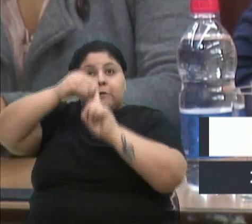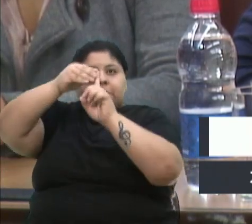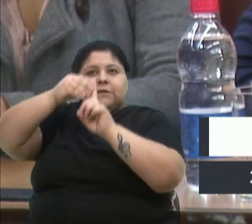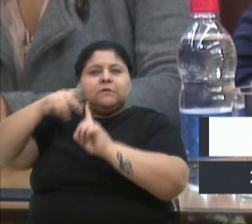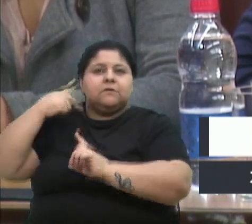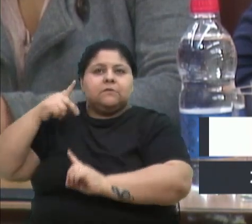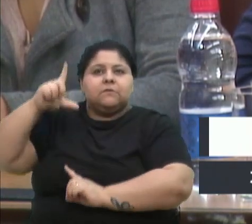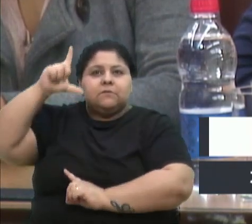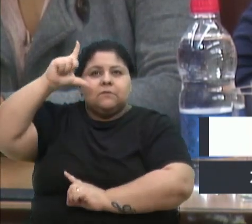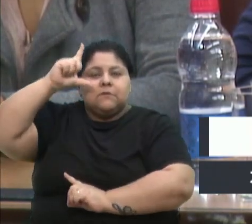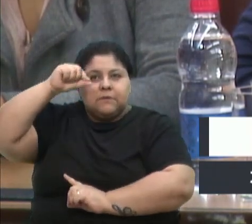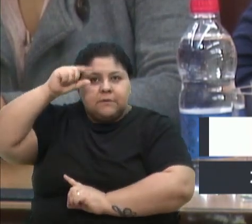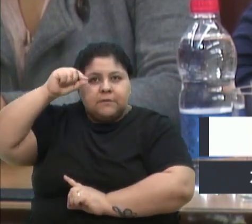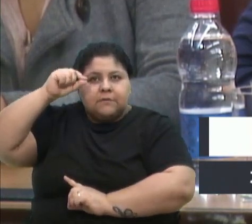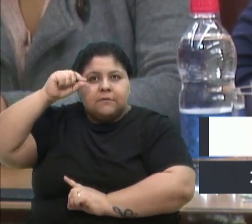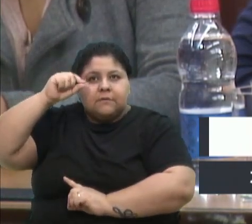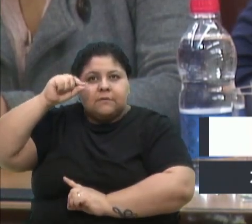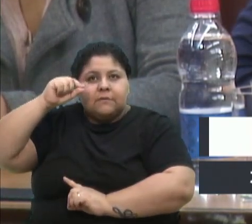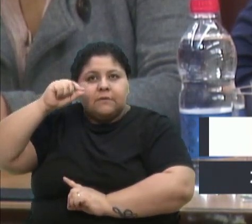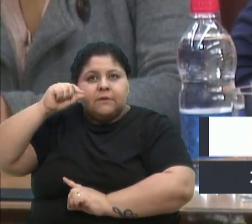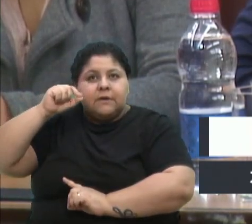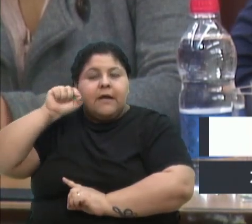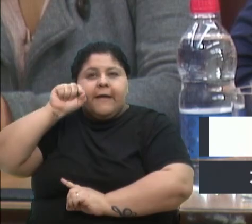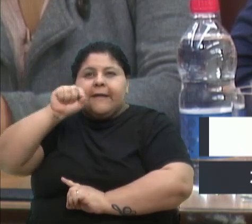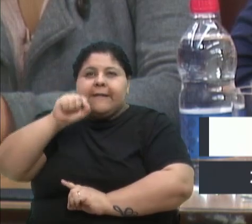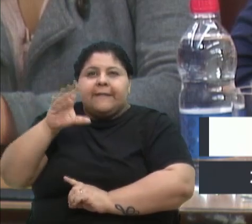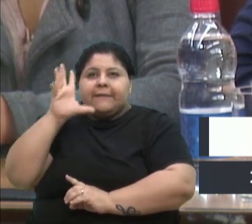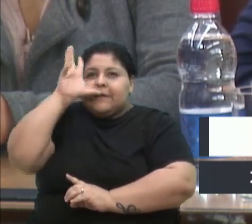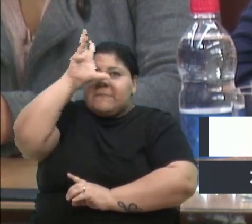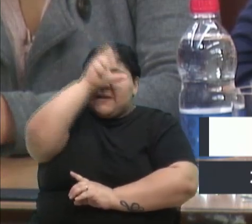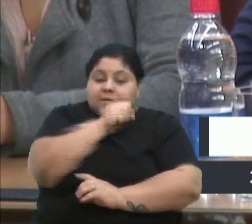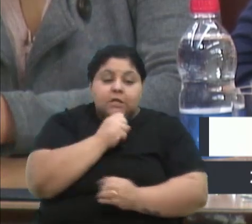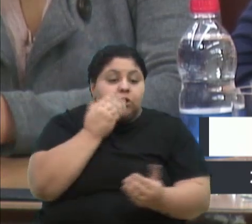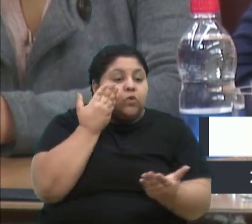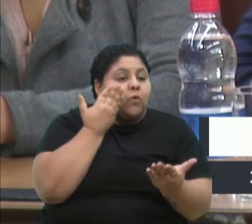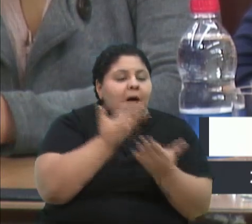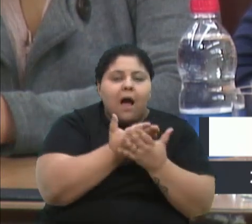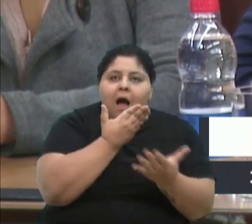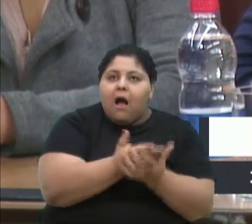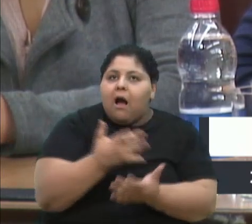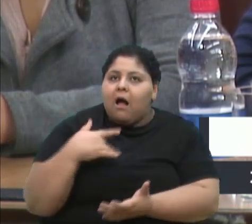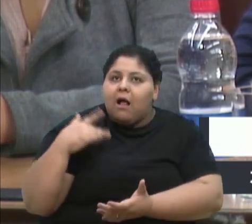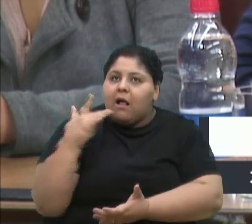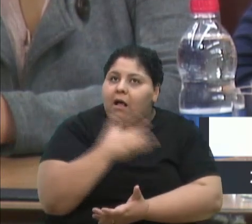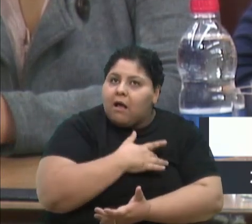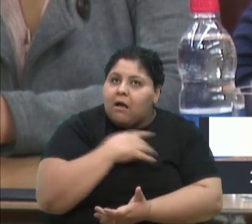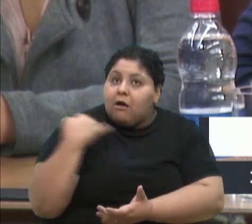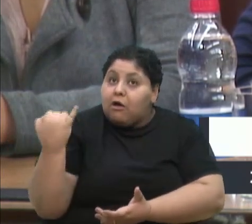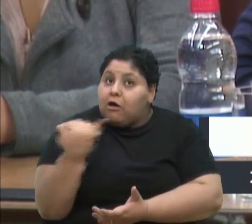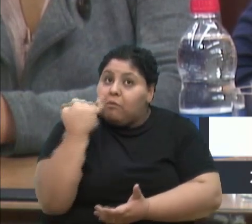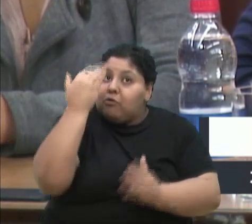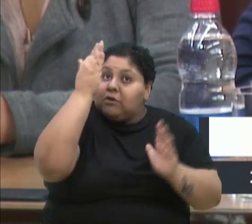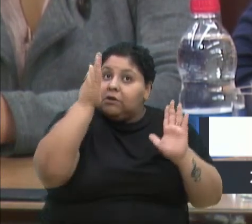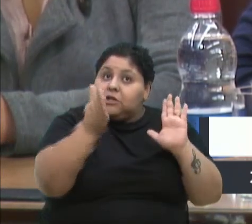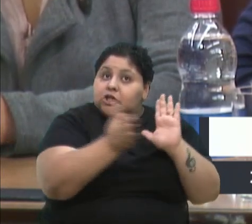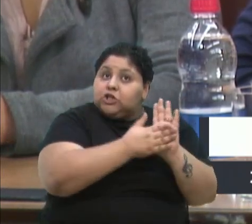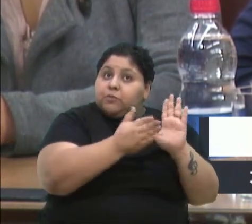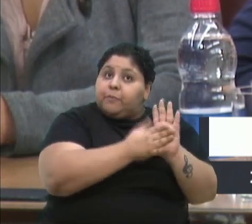é um prefeiturável, ele está tendo aula de saúde. É importante para, de repente, pôr no plano de governo dele.